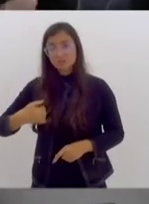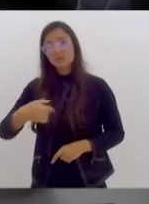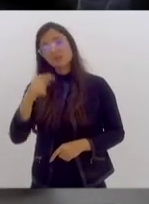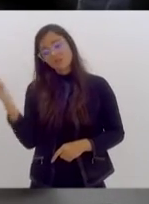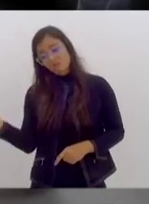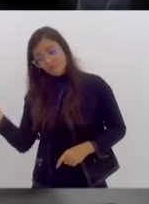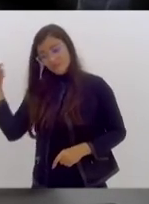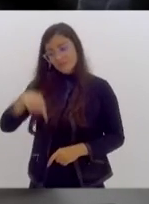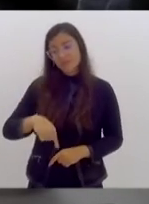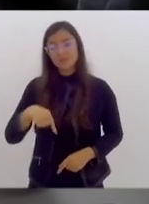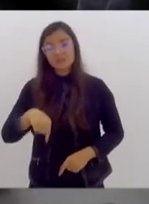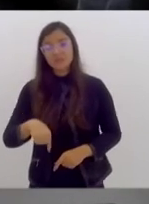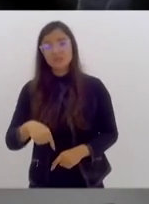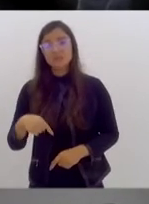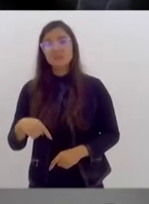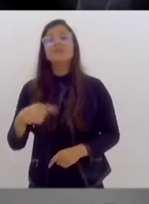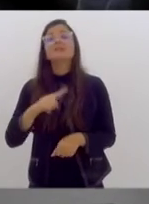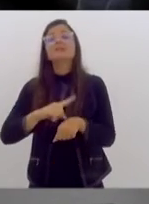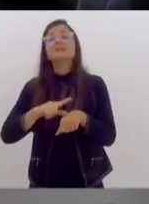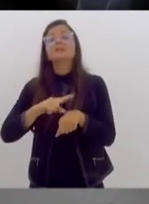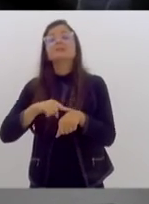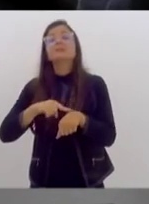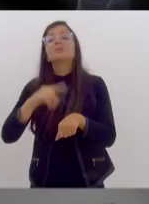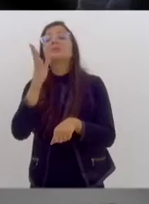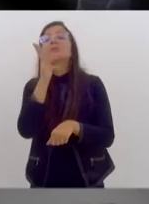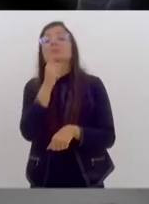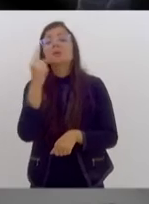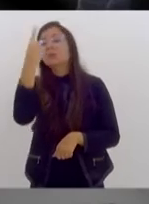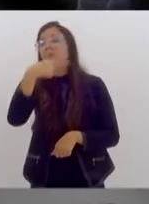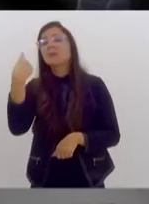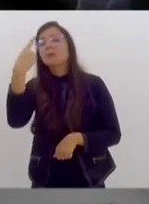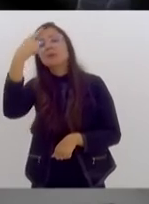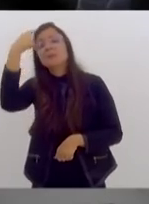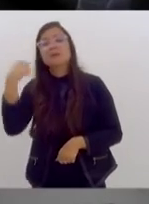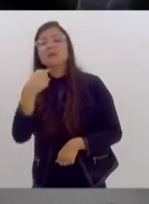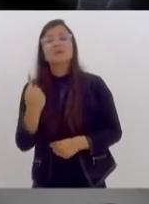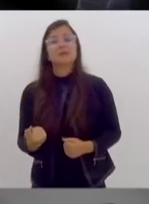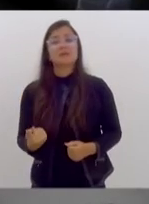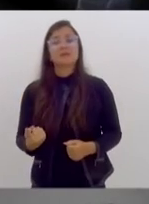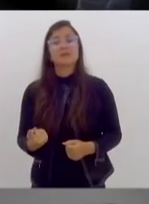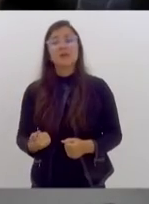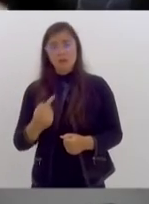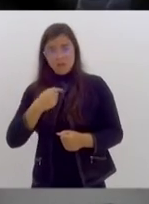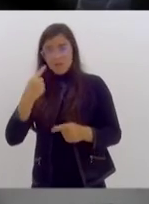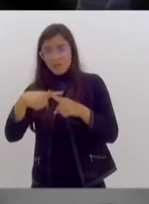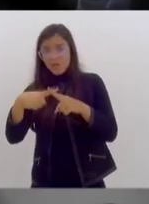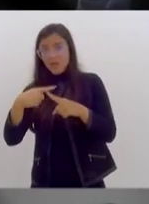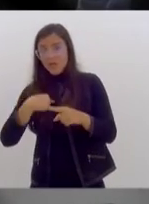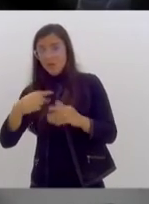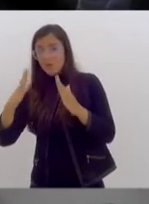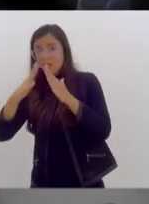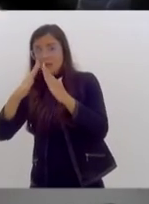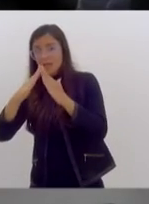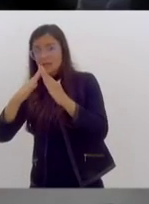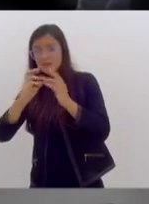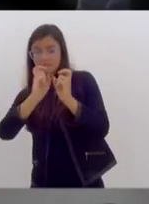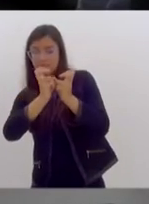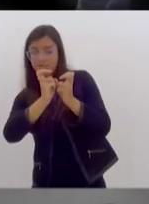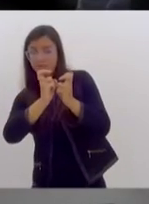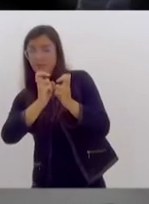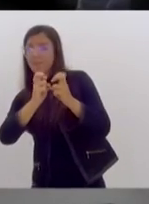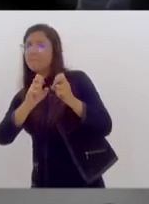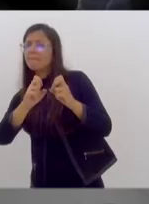nesse momento então assim os trens hoje eu olhando ali que eu moro à beira da linha férrea mesmo no município da Vila Rosali